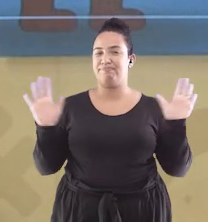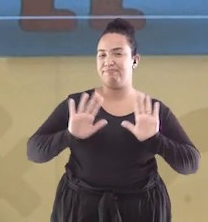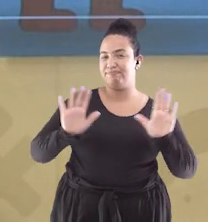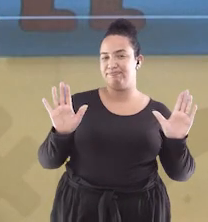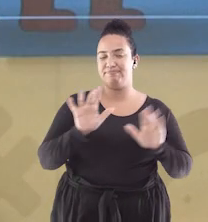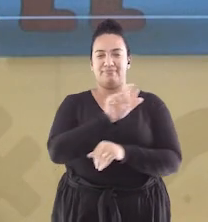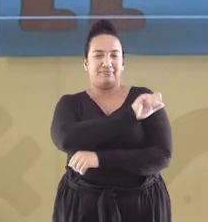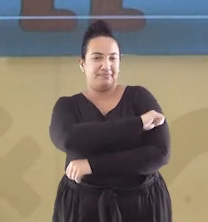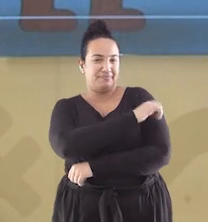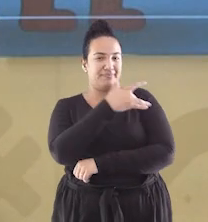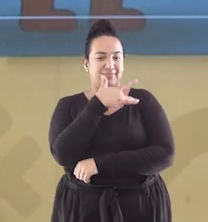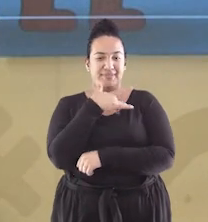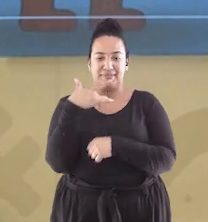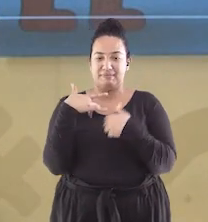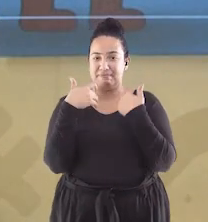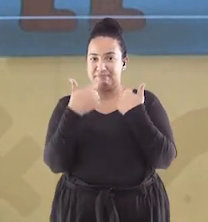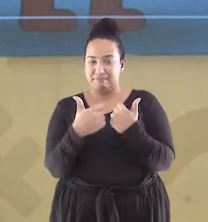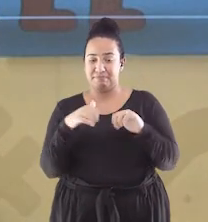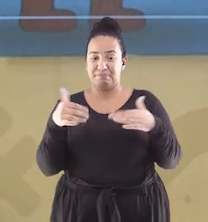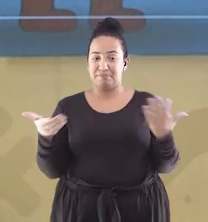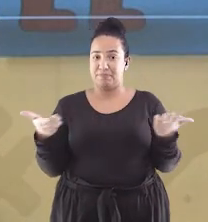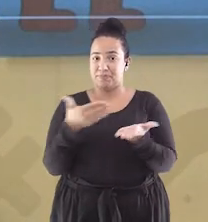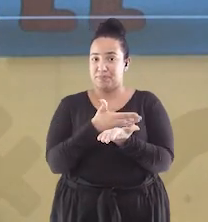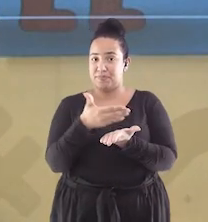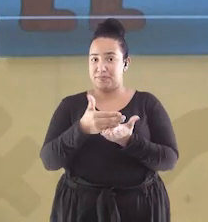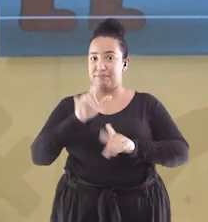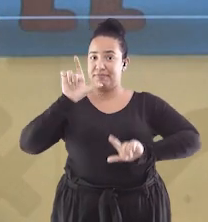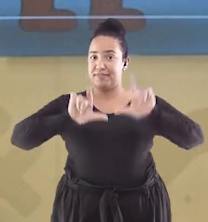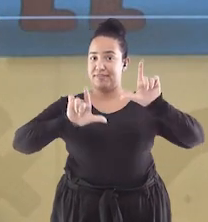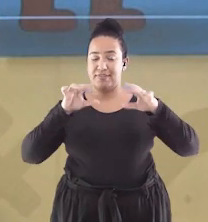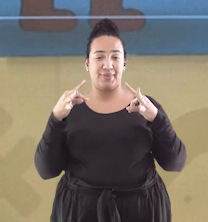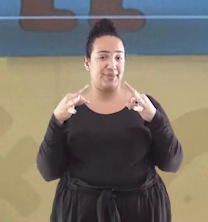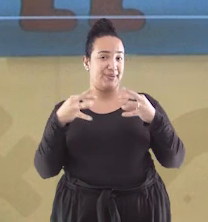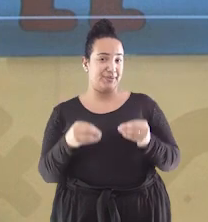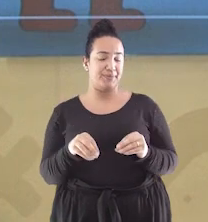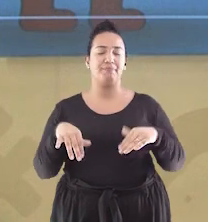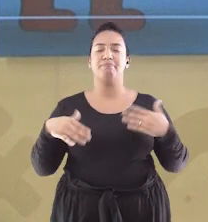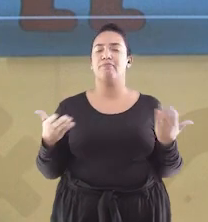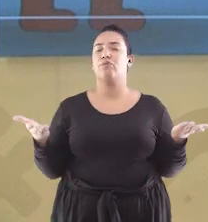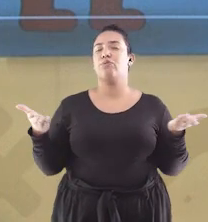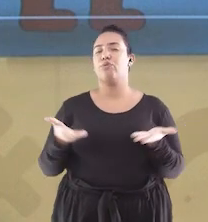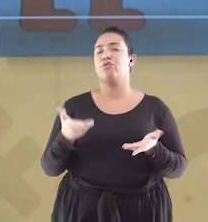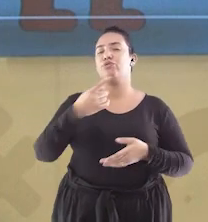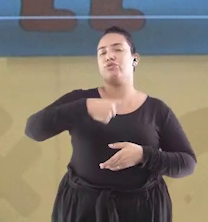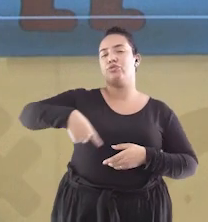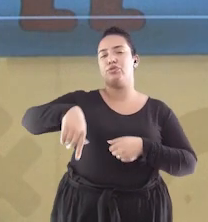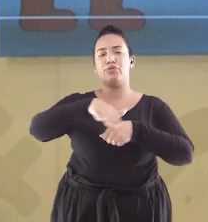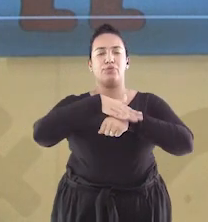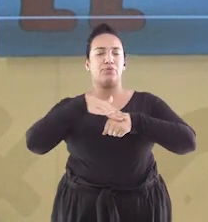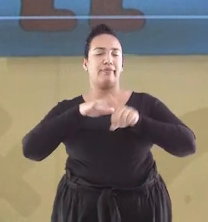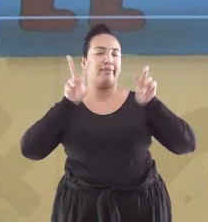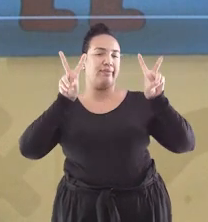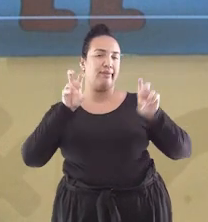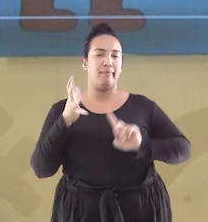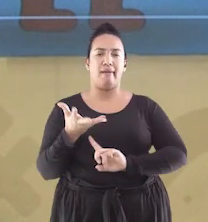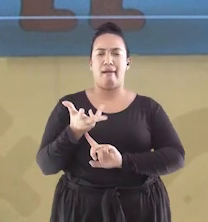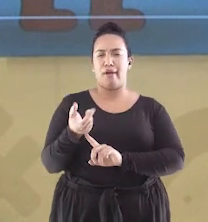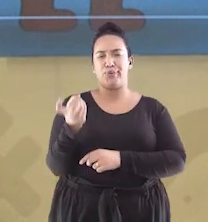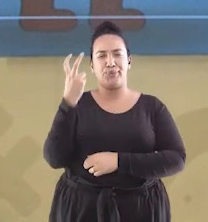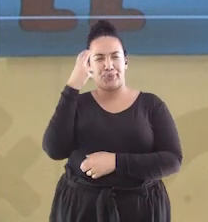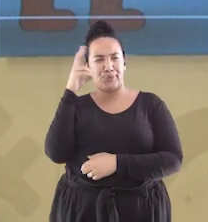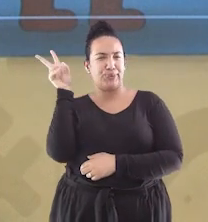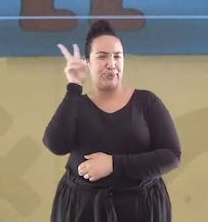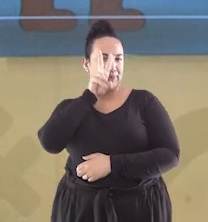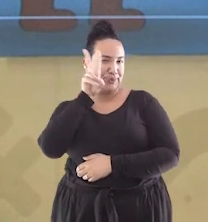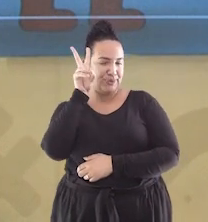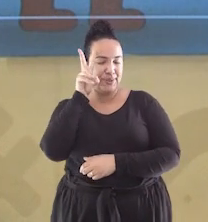Olá, estudantes! Como vocês estão? Estamos começando mais um programa Tudo TV. Hoje nós vamos falar de arte, cultura, história